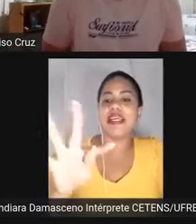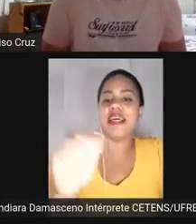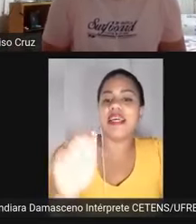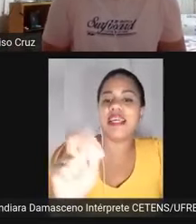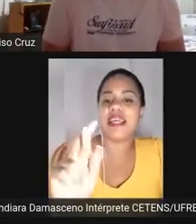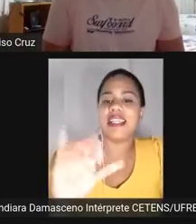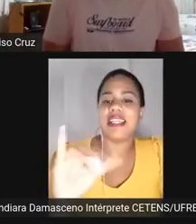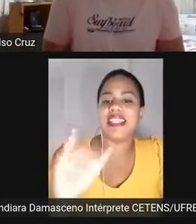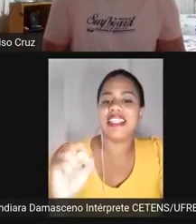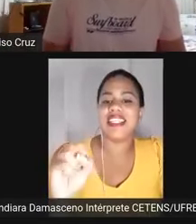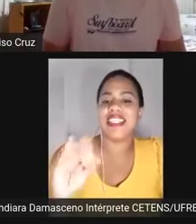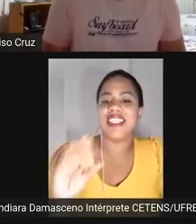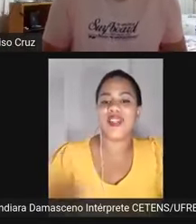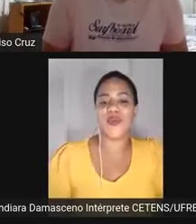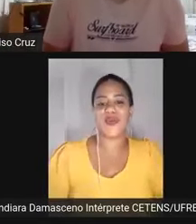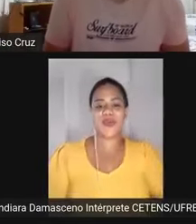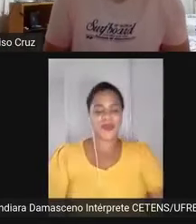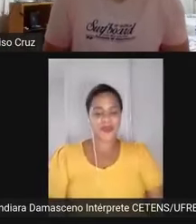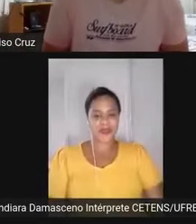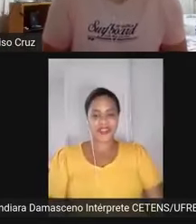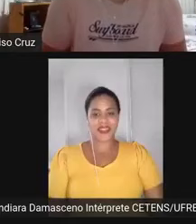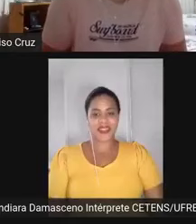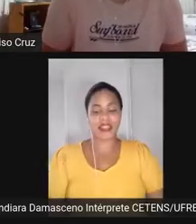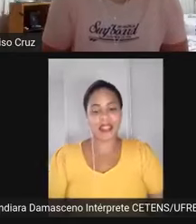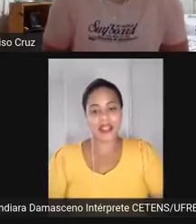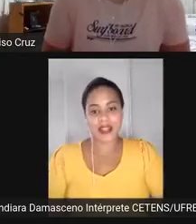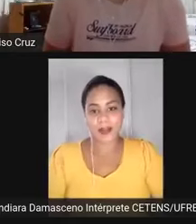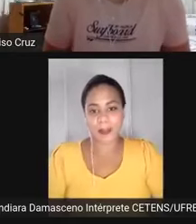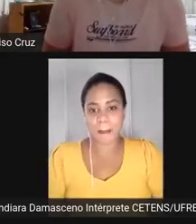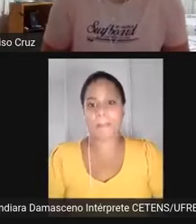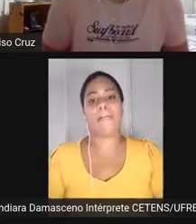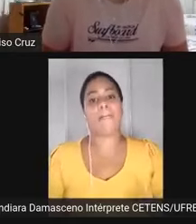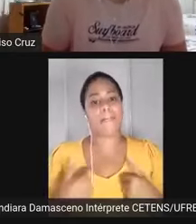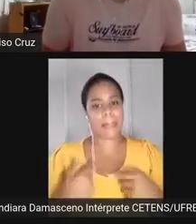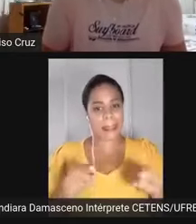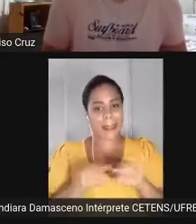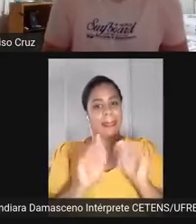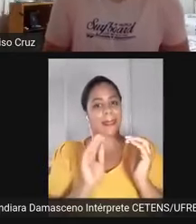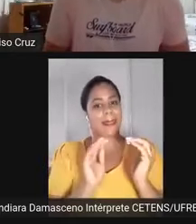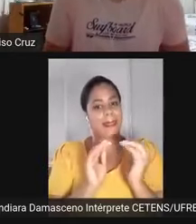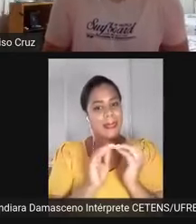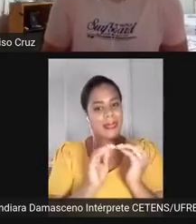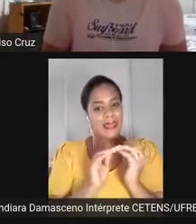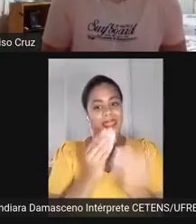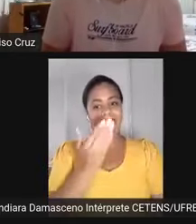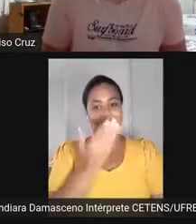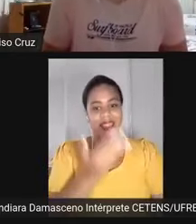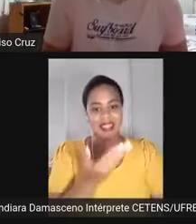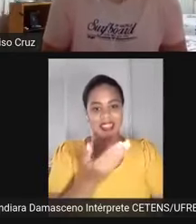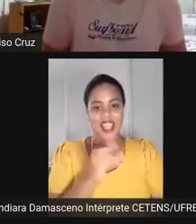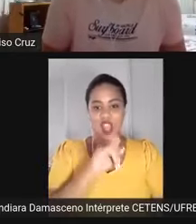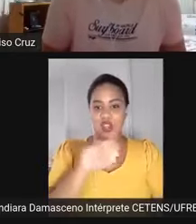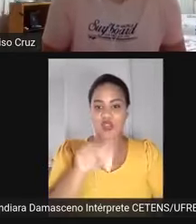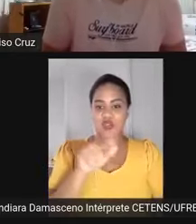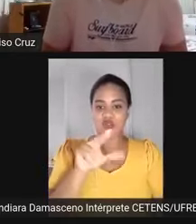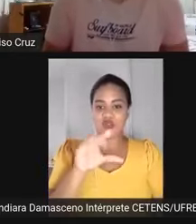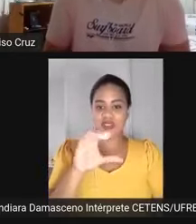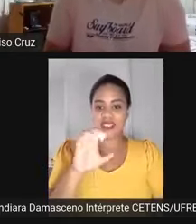estava passando a palavra para ele. Não, eu também faço das palavras de Juscelio as minhas e